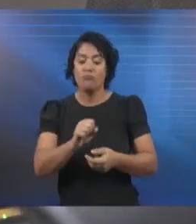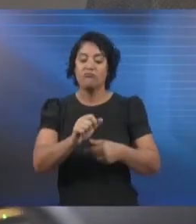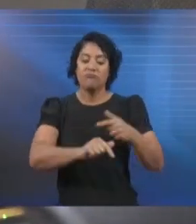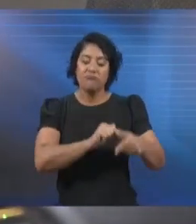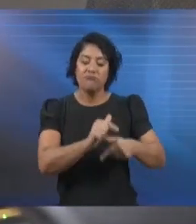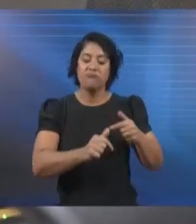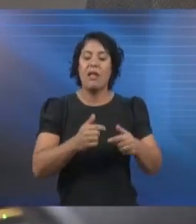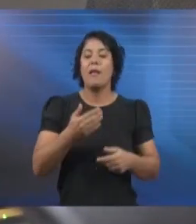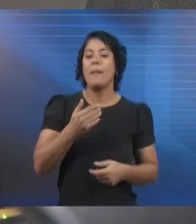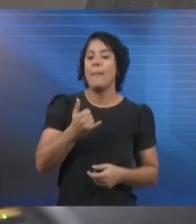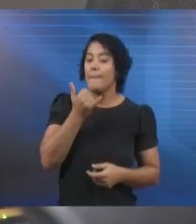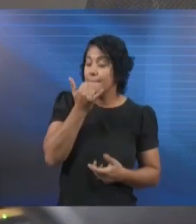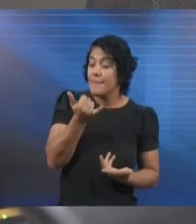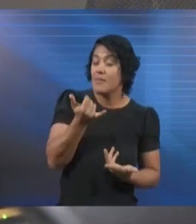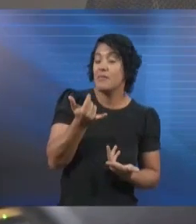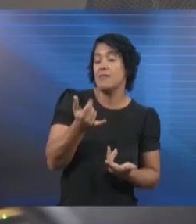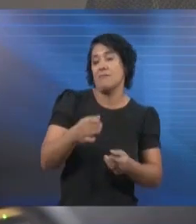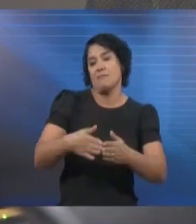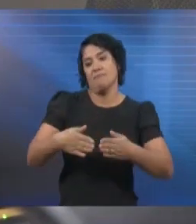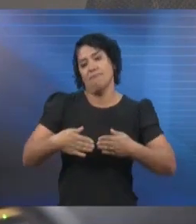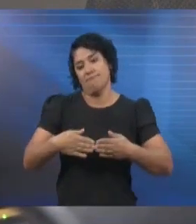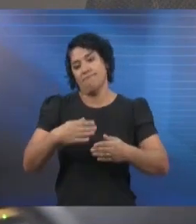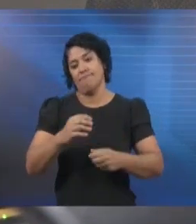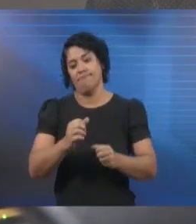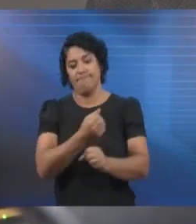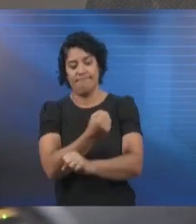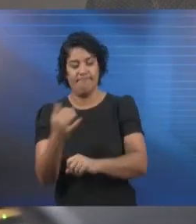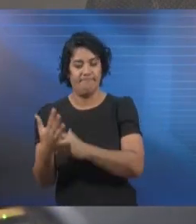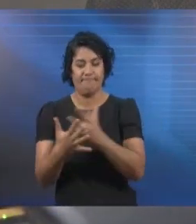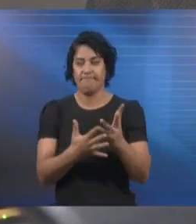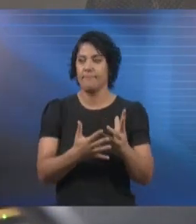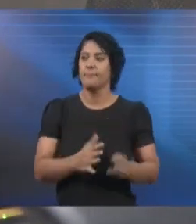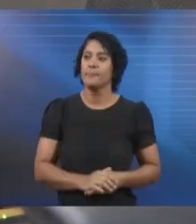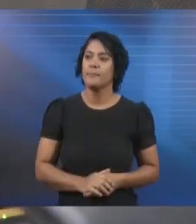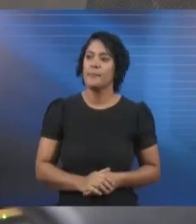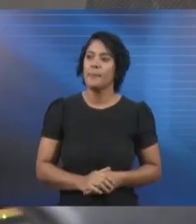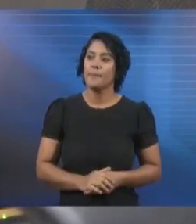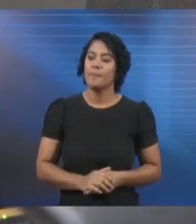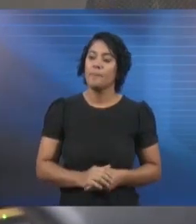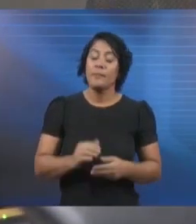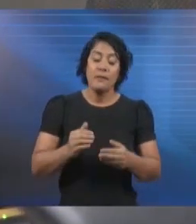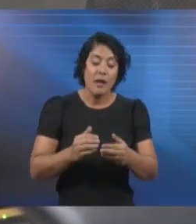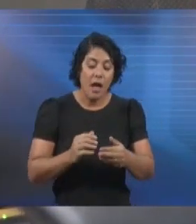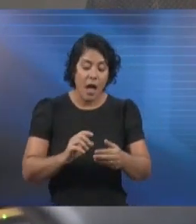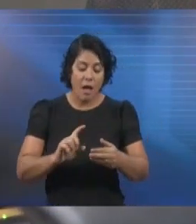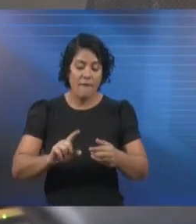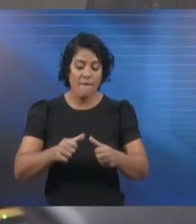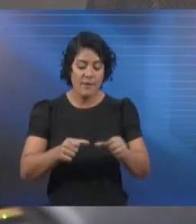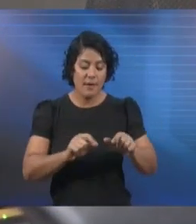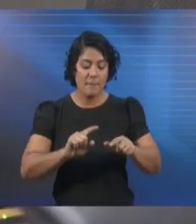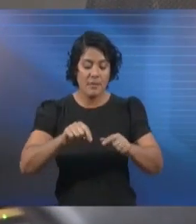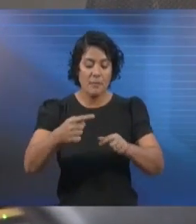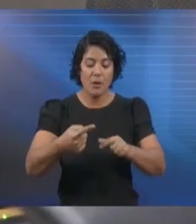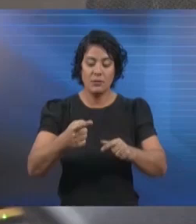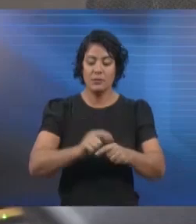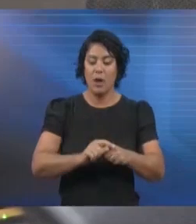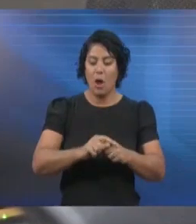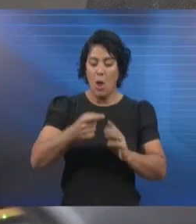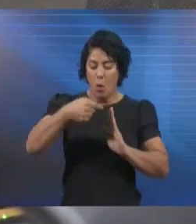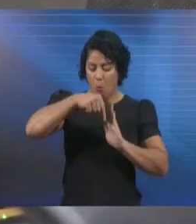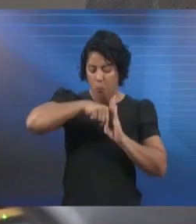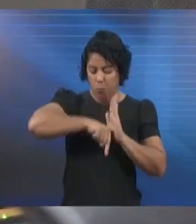licenciamento ambiental além disso a previsão de prorrogação em casos de excepcional complexibilidade